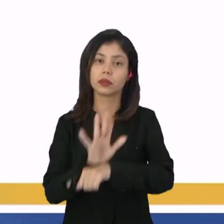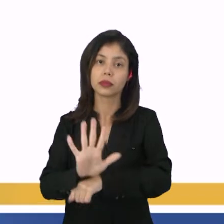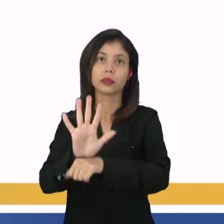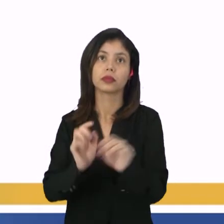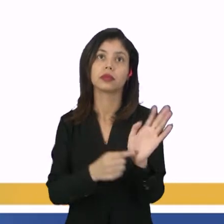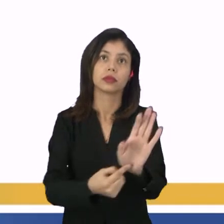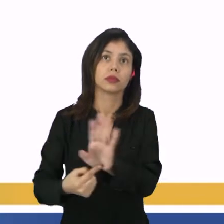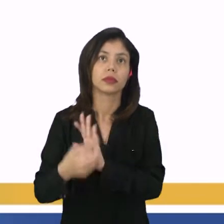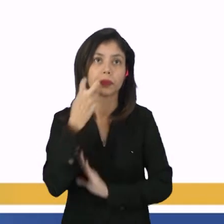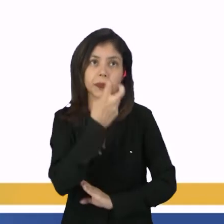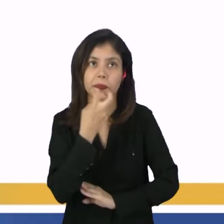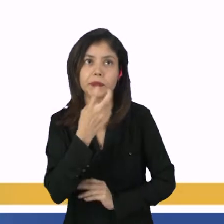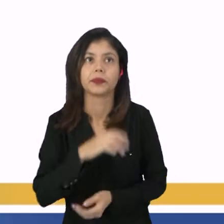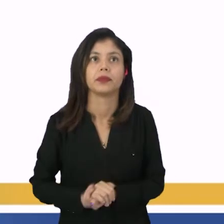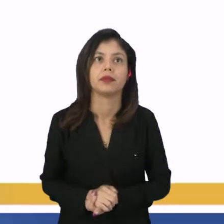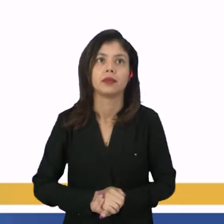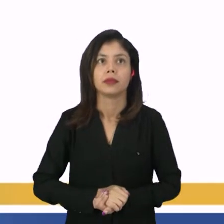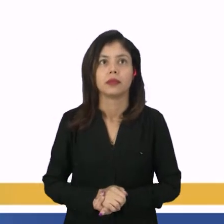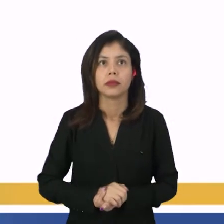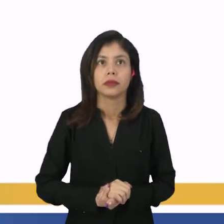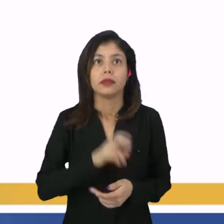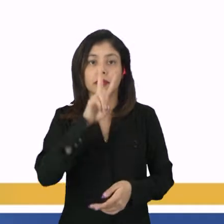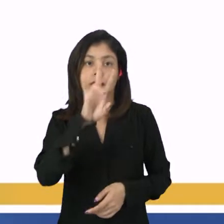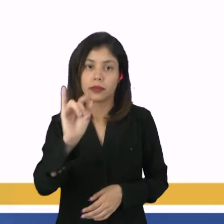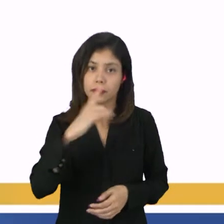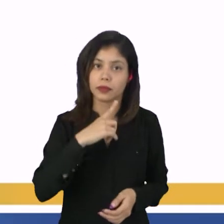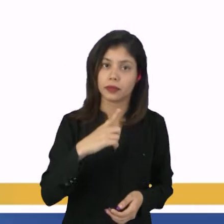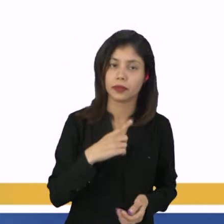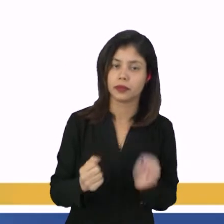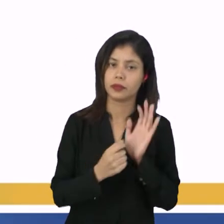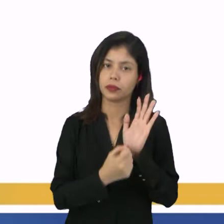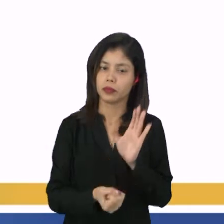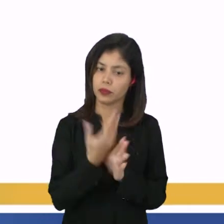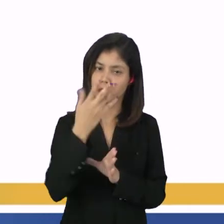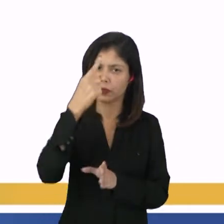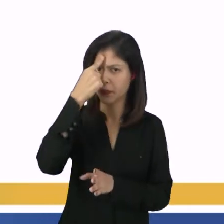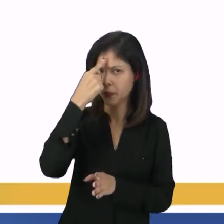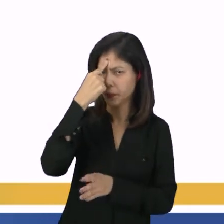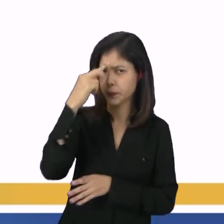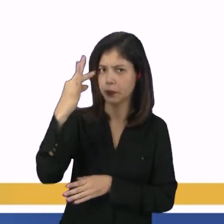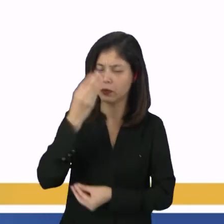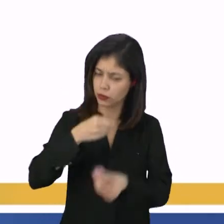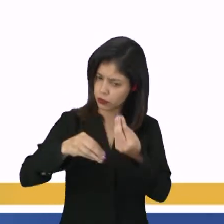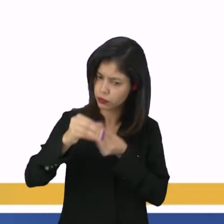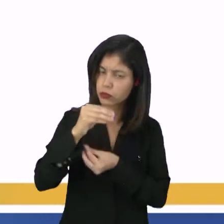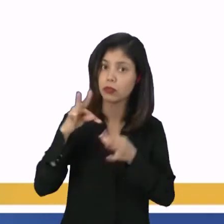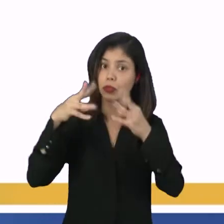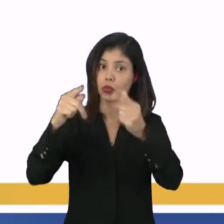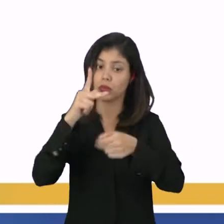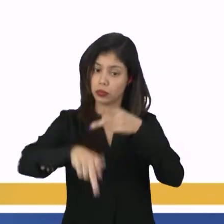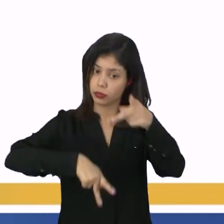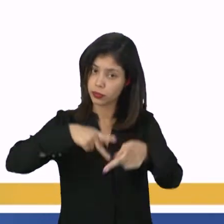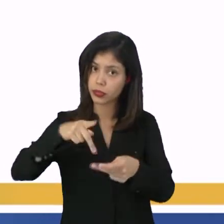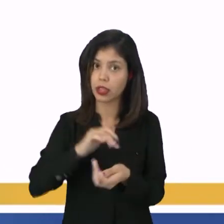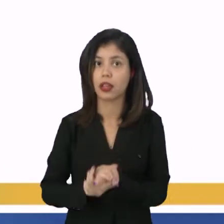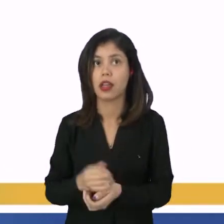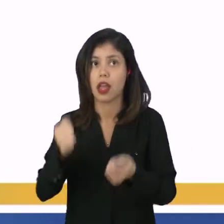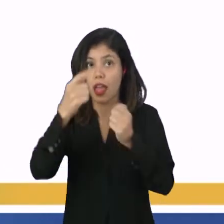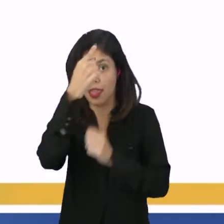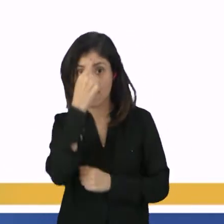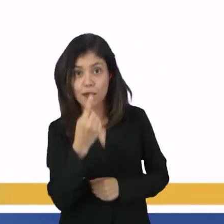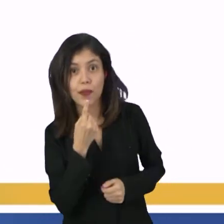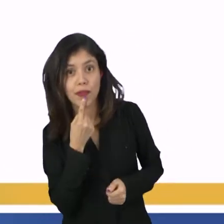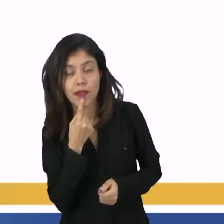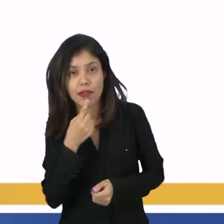sua apresentação oral? Você vai criar uma apresentação de slide que envolva seu público. Significa incorporar